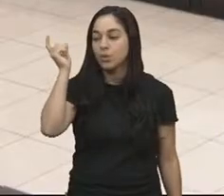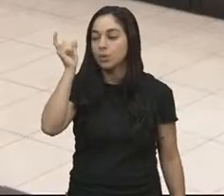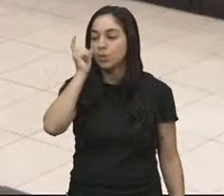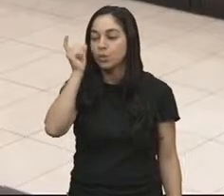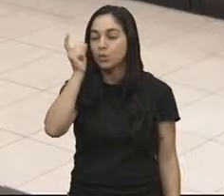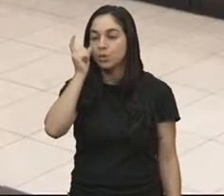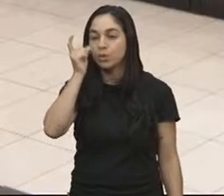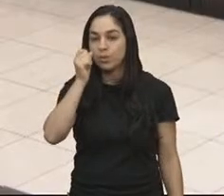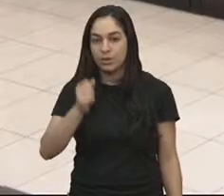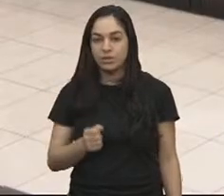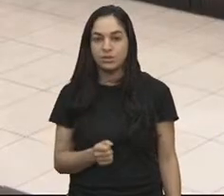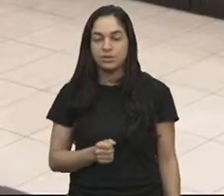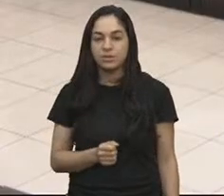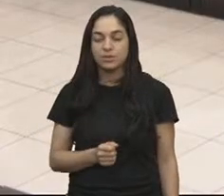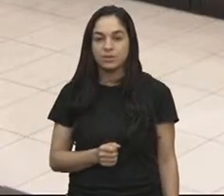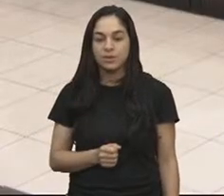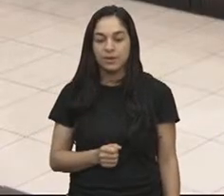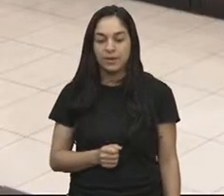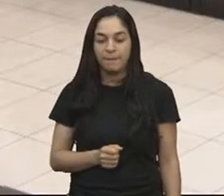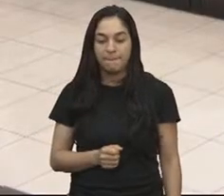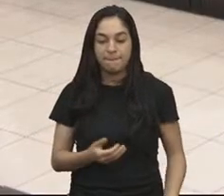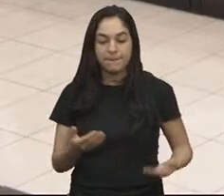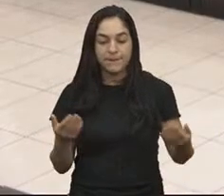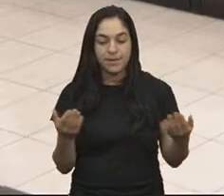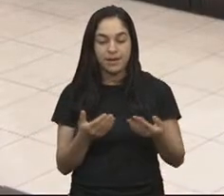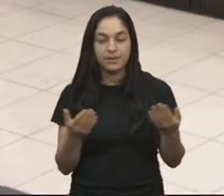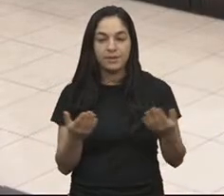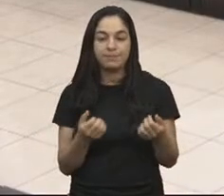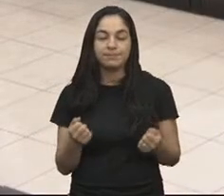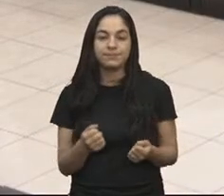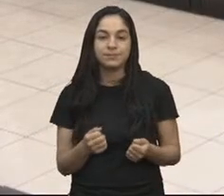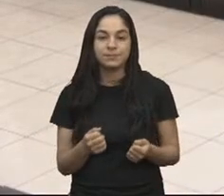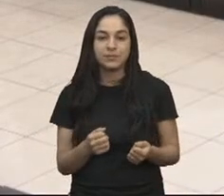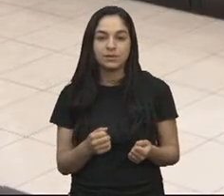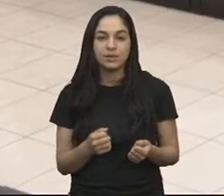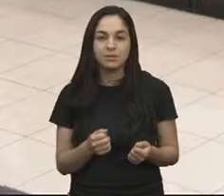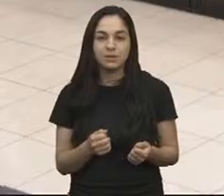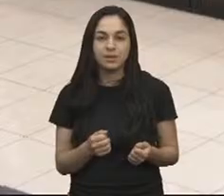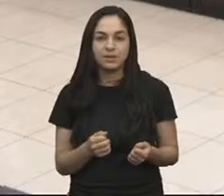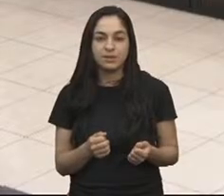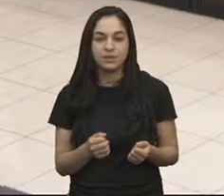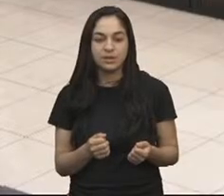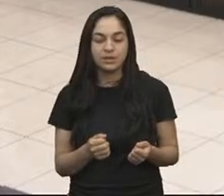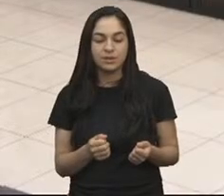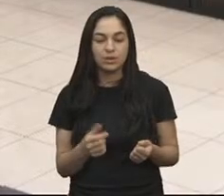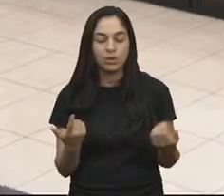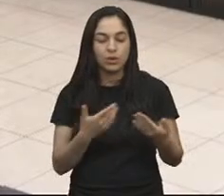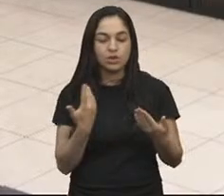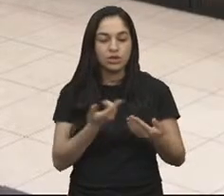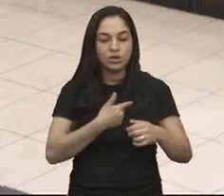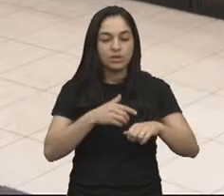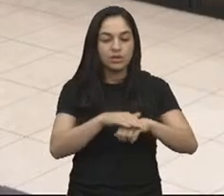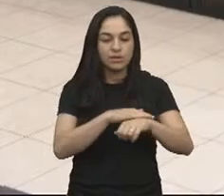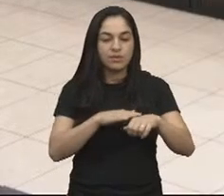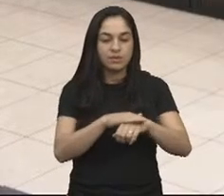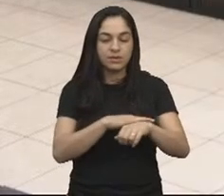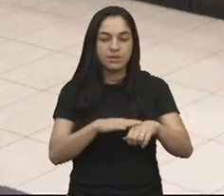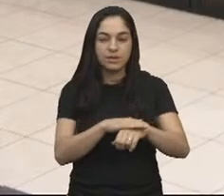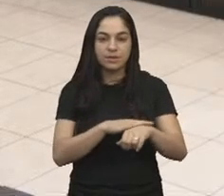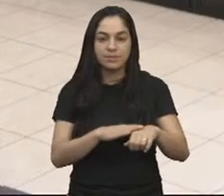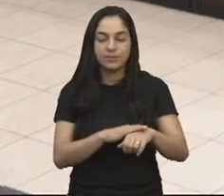pela TV Câmara. Hoje, a gente vai falar sobre resíduos sólidos,